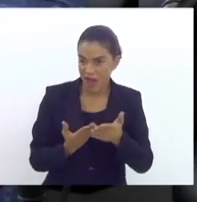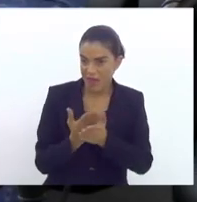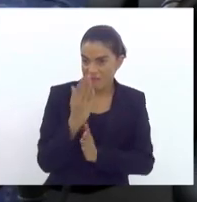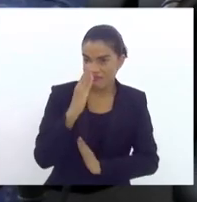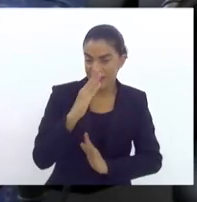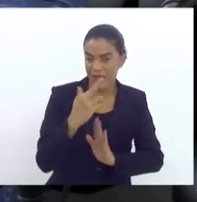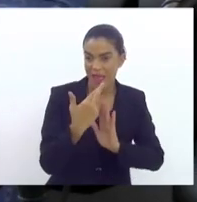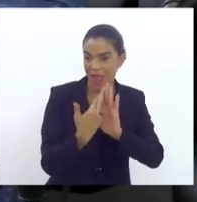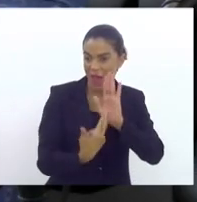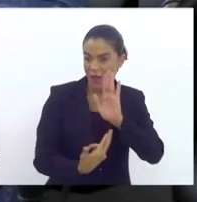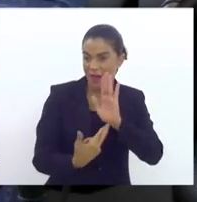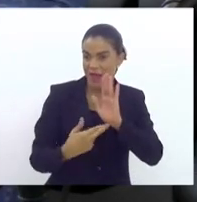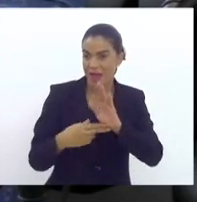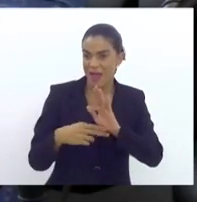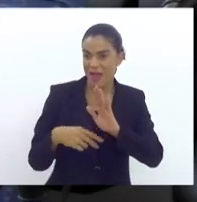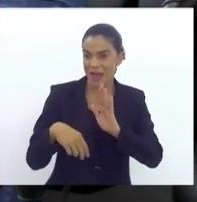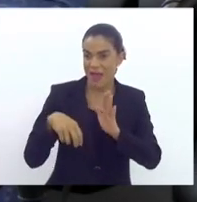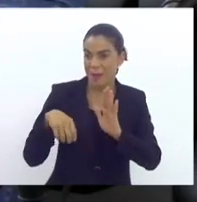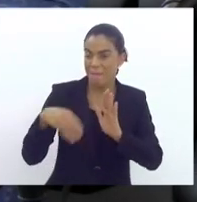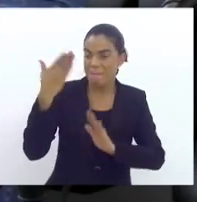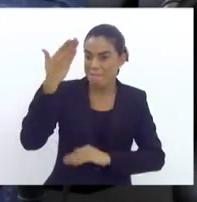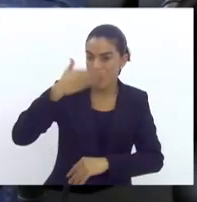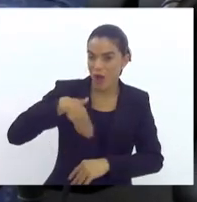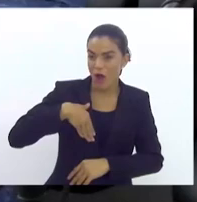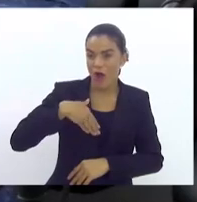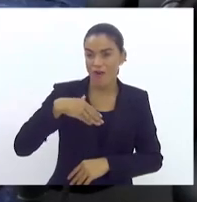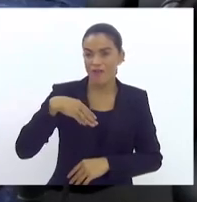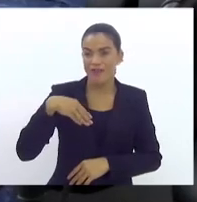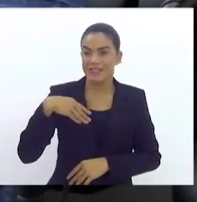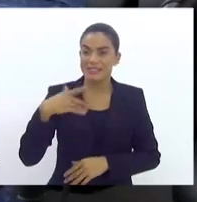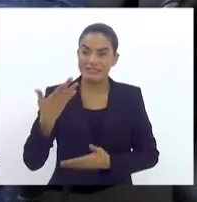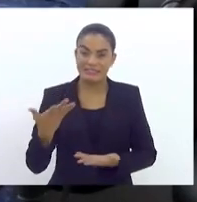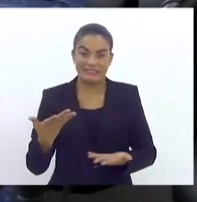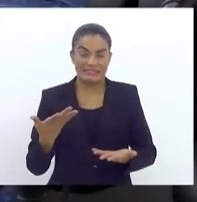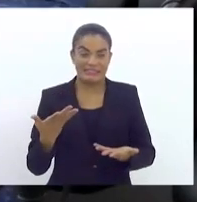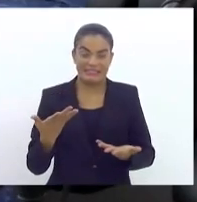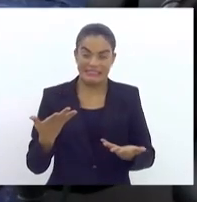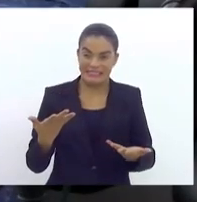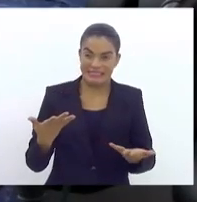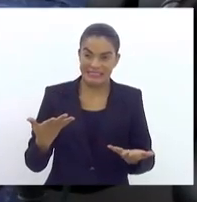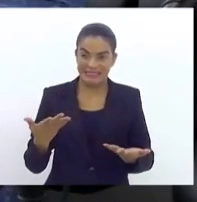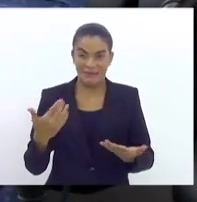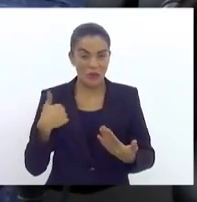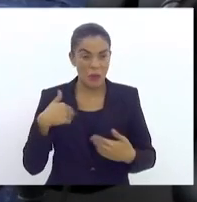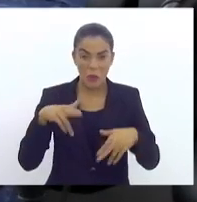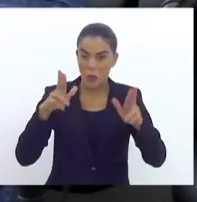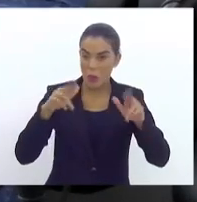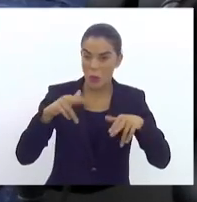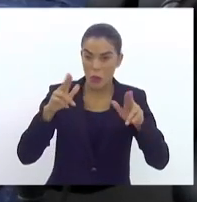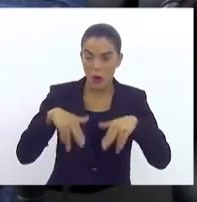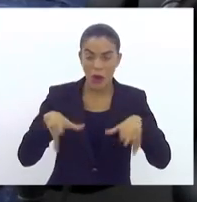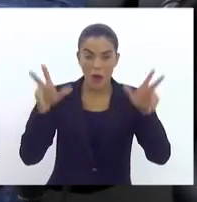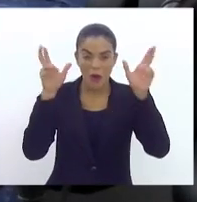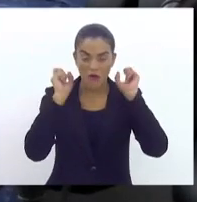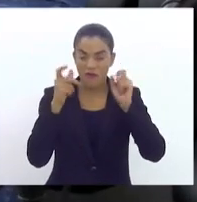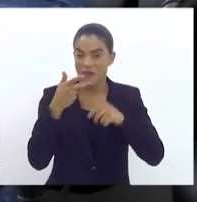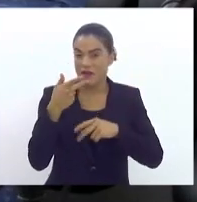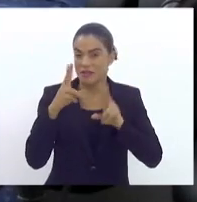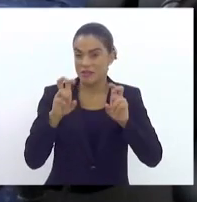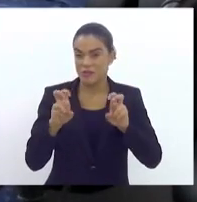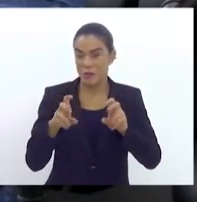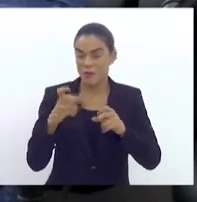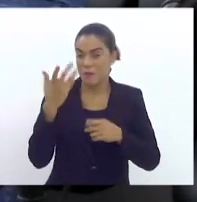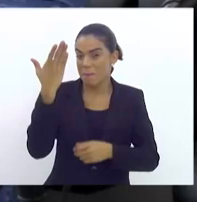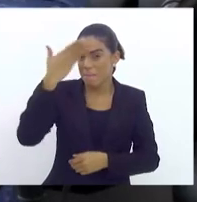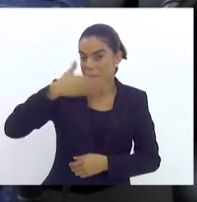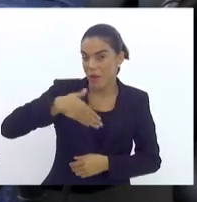digitais como eu expliquei né tinha 49 anos até então nunca tinha ouvido falar de provas digitais isso em